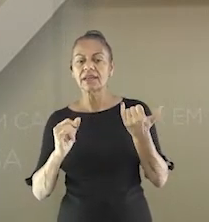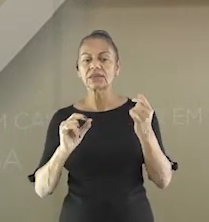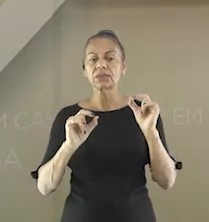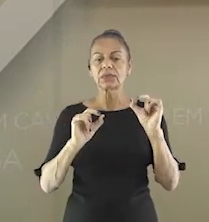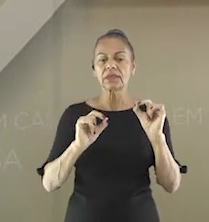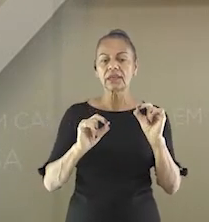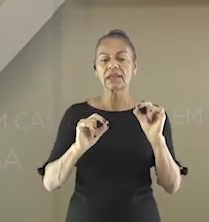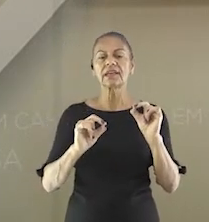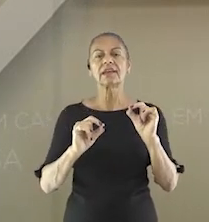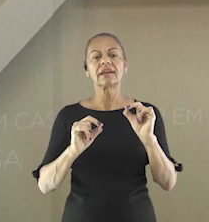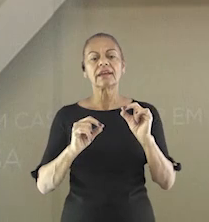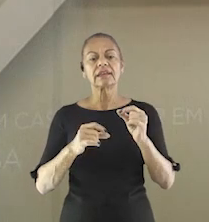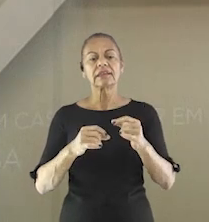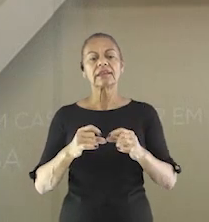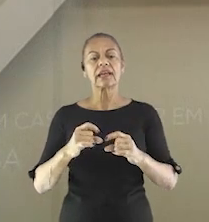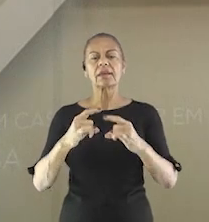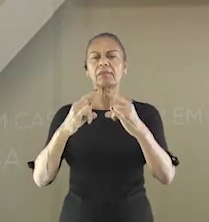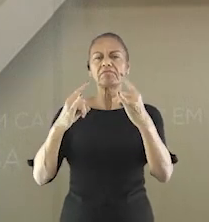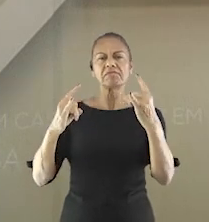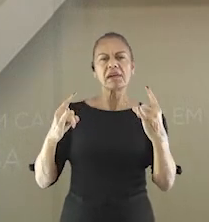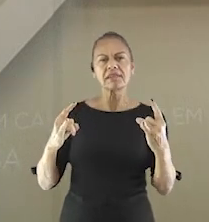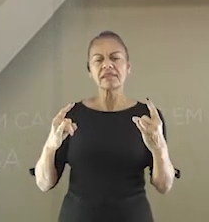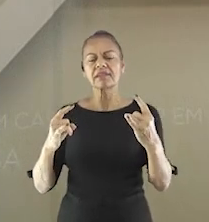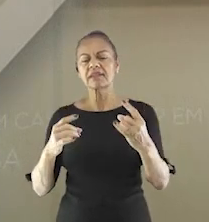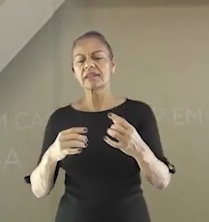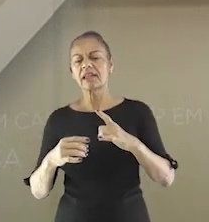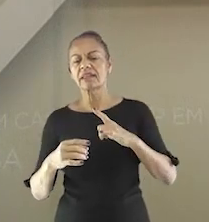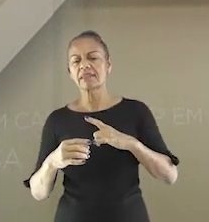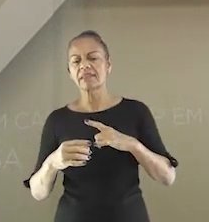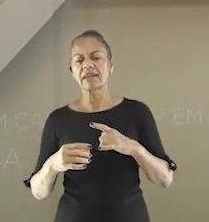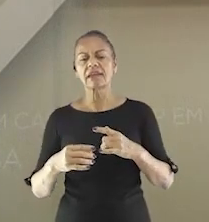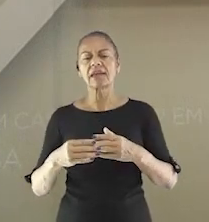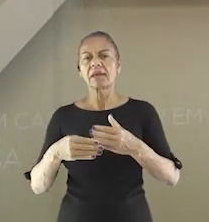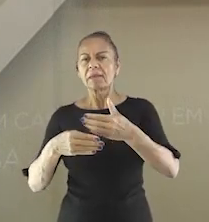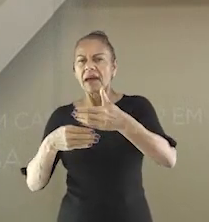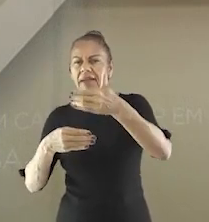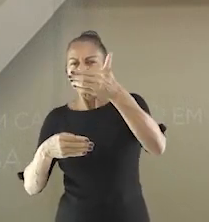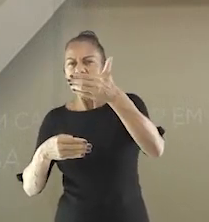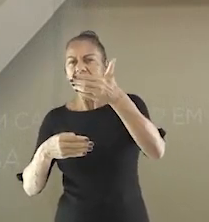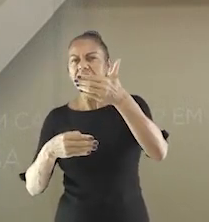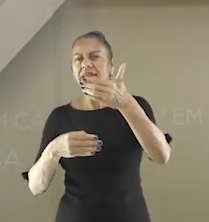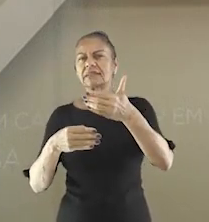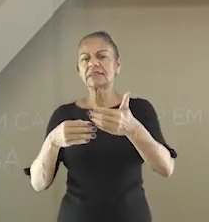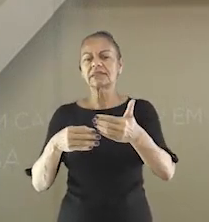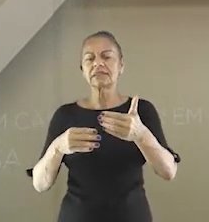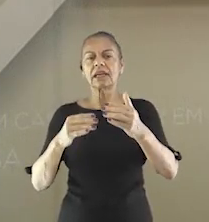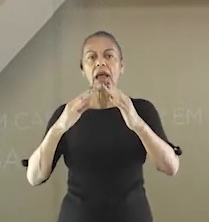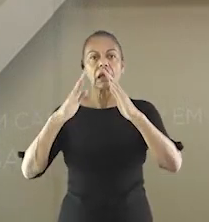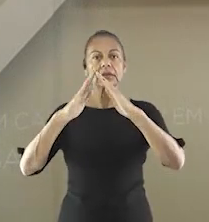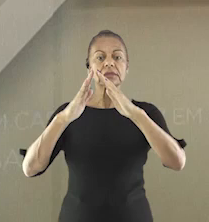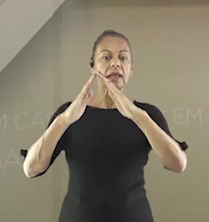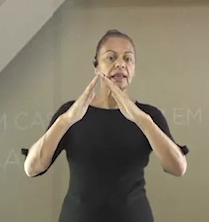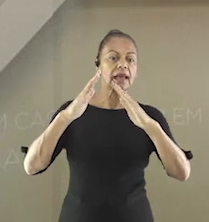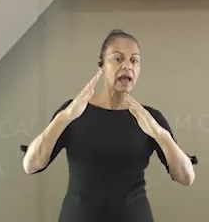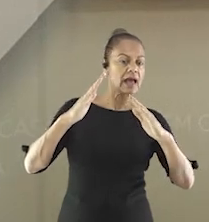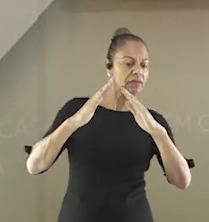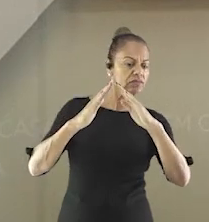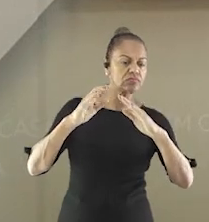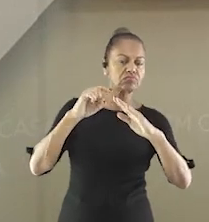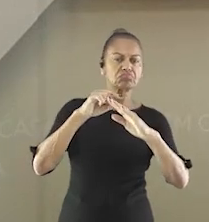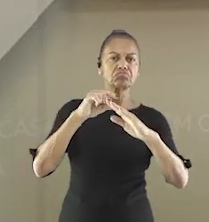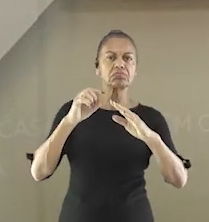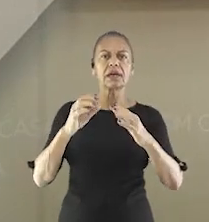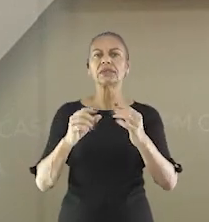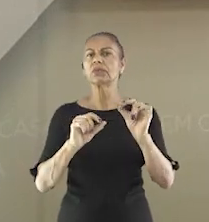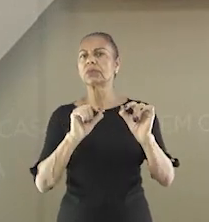Tem paredes e telhados feitos de material transparente. De dentro, nós podemos ver que são feitas para abrigar plantas. E você sabe